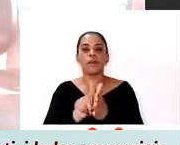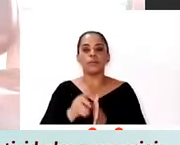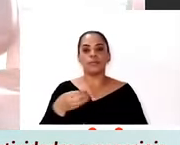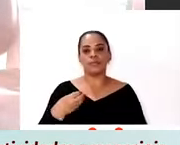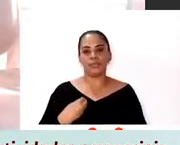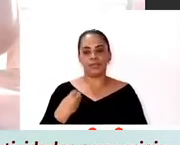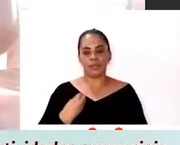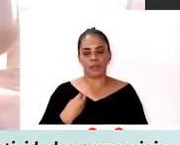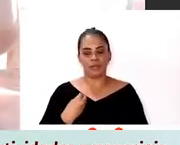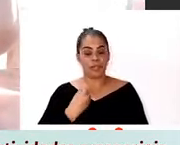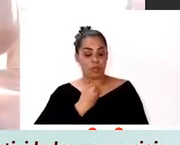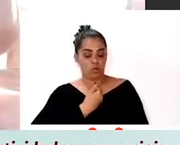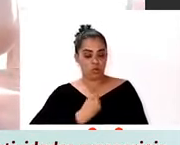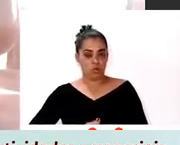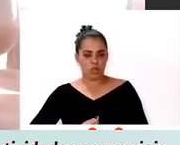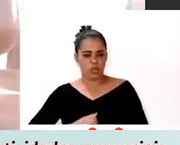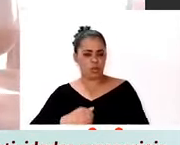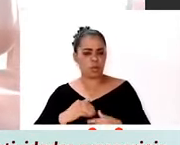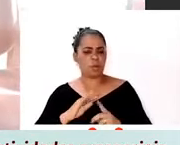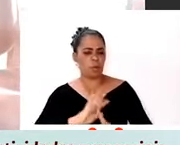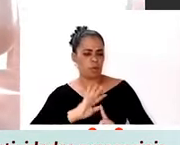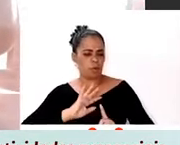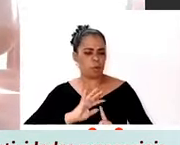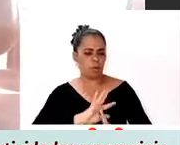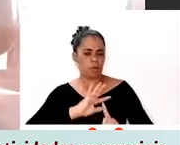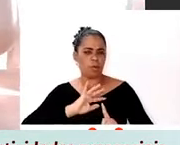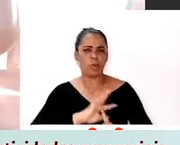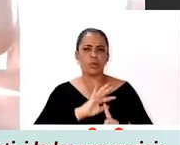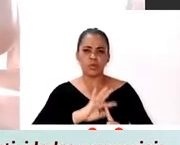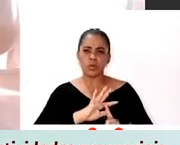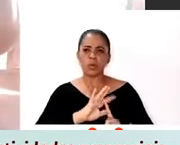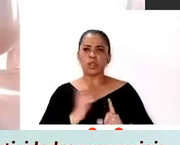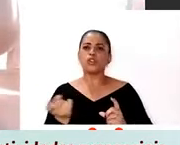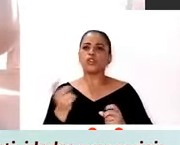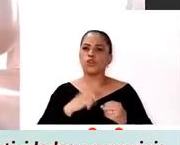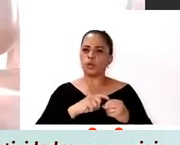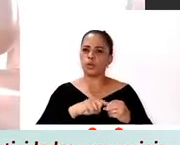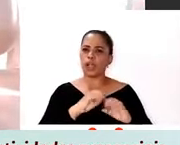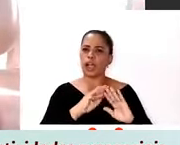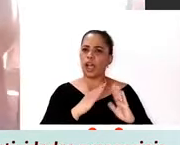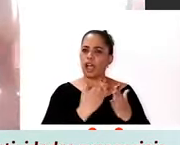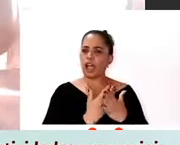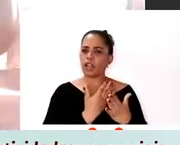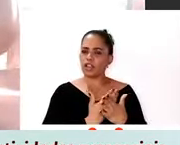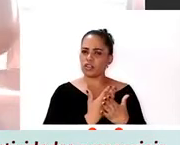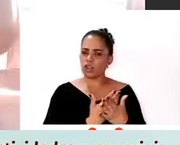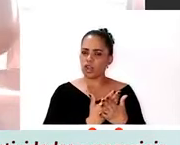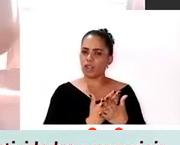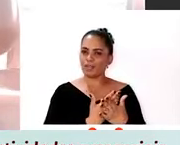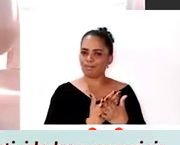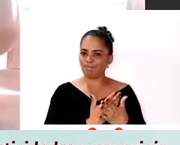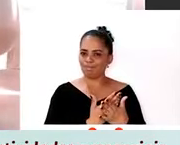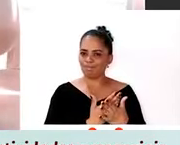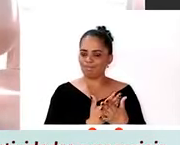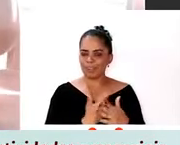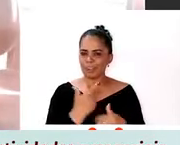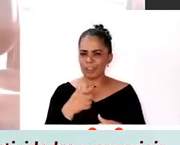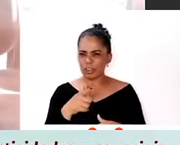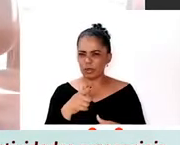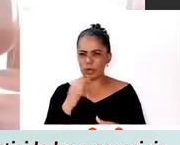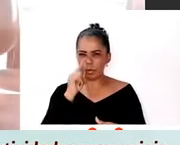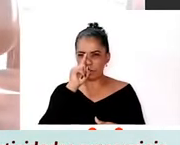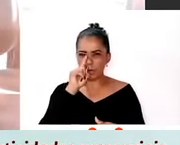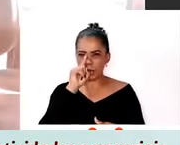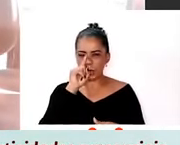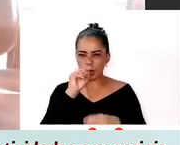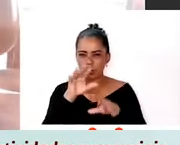nossas crianças hoje, dizendo que, pelo fato de elas serem só vetores, elas não têm tanto risco,